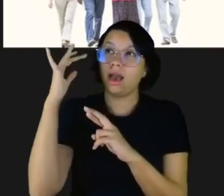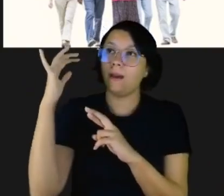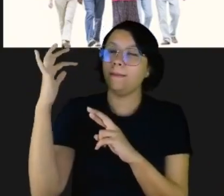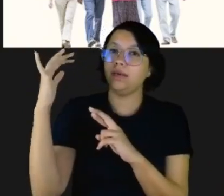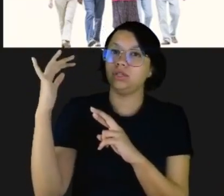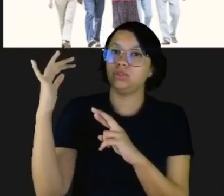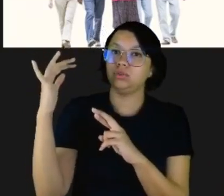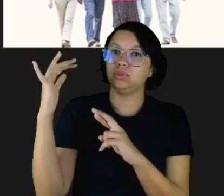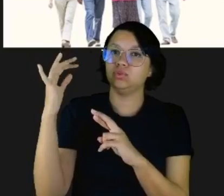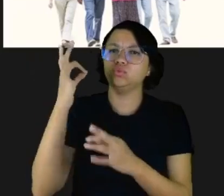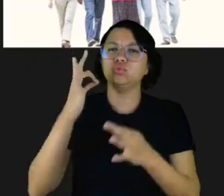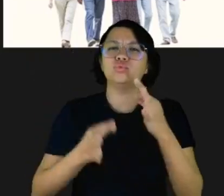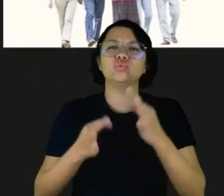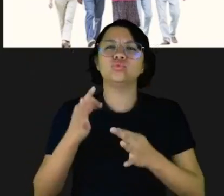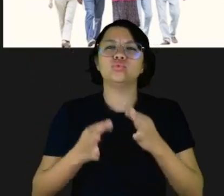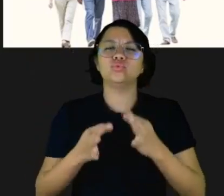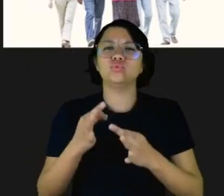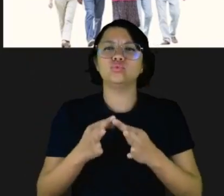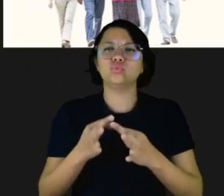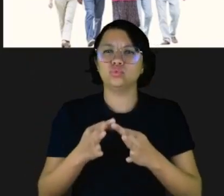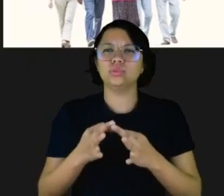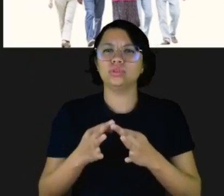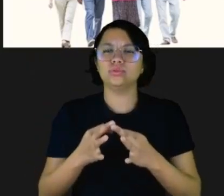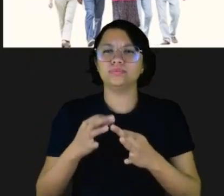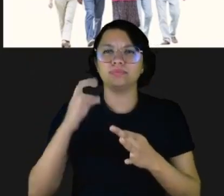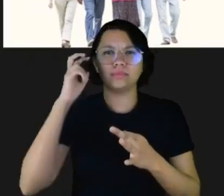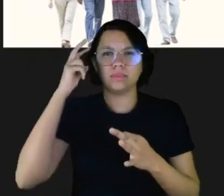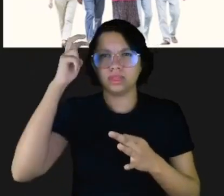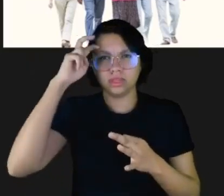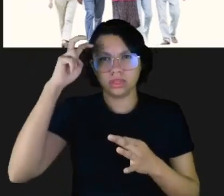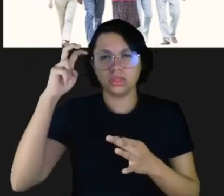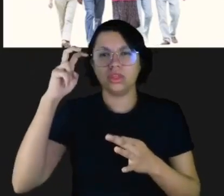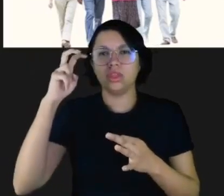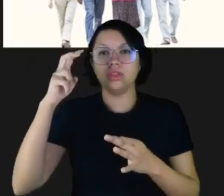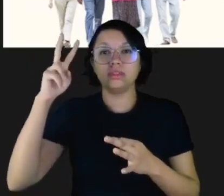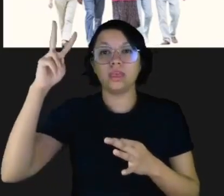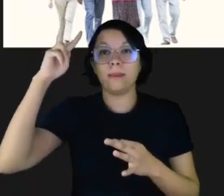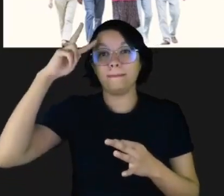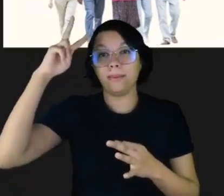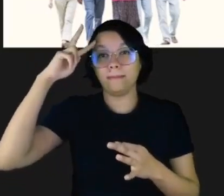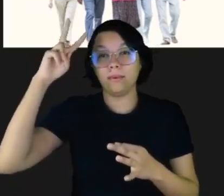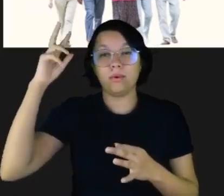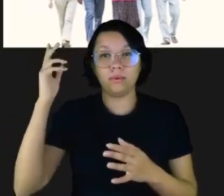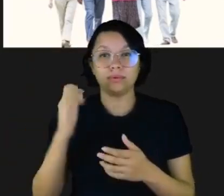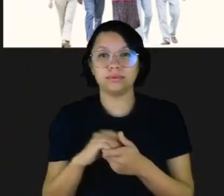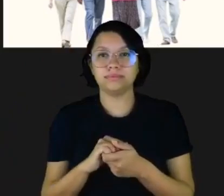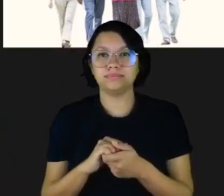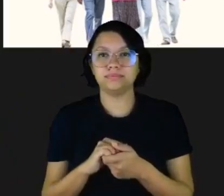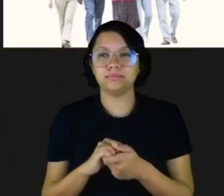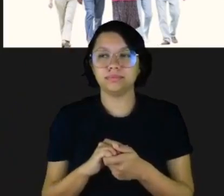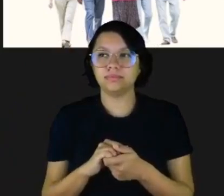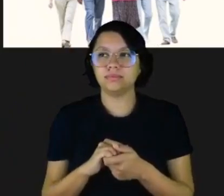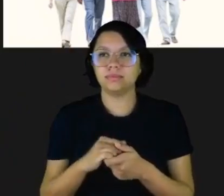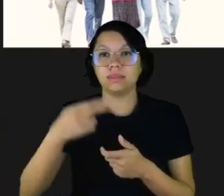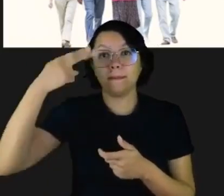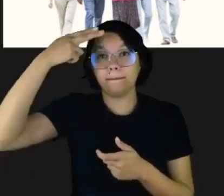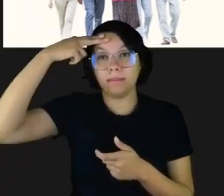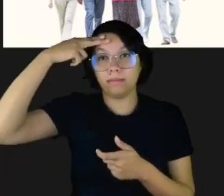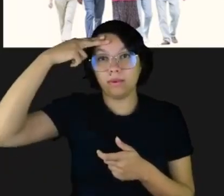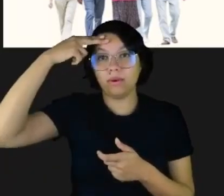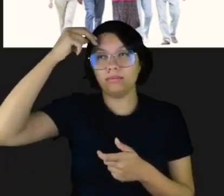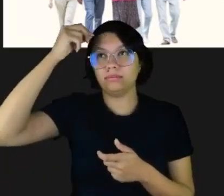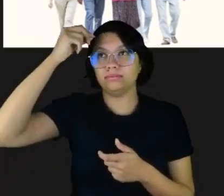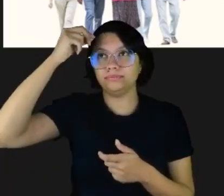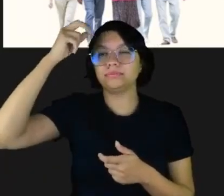o juízo, o raciocínio e a memória. Então, o idoso que é capaz de memorizar, ter